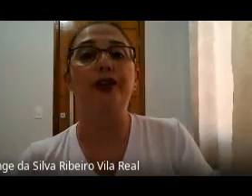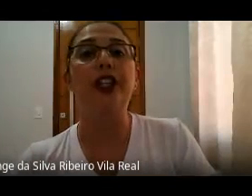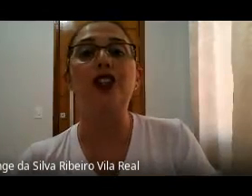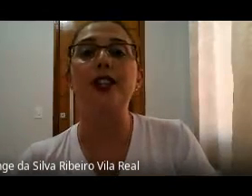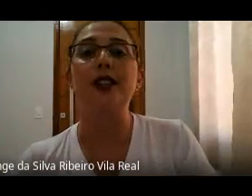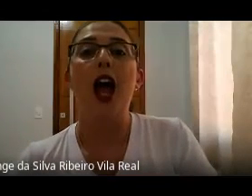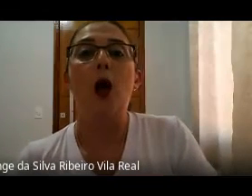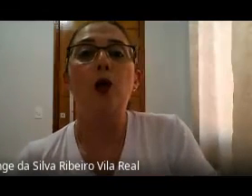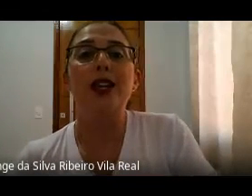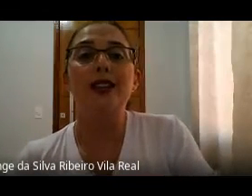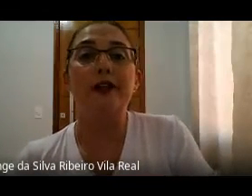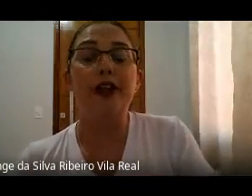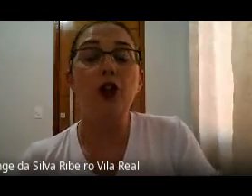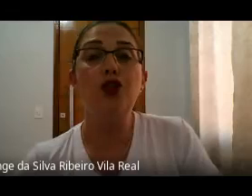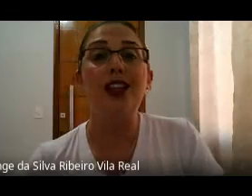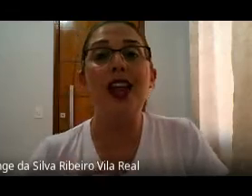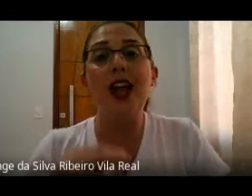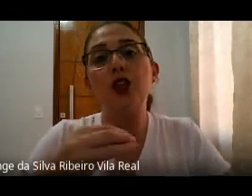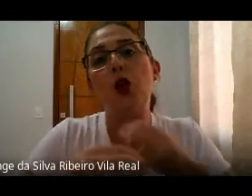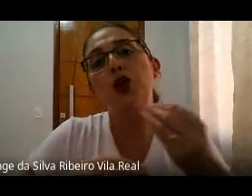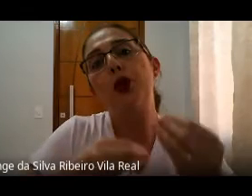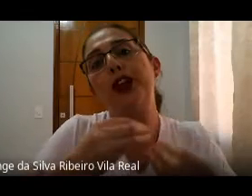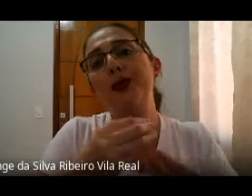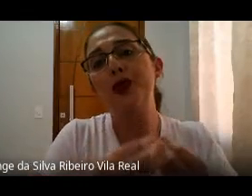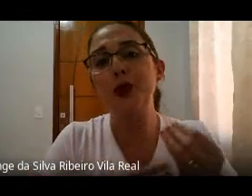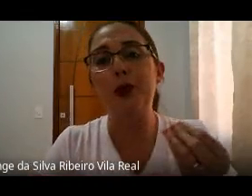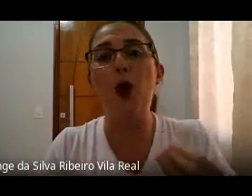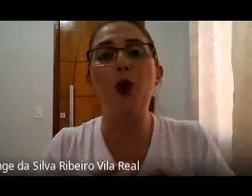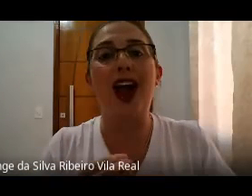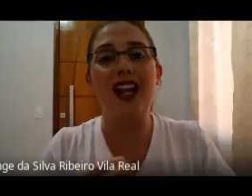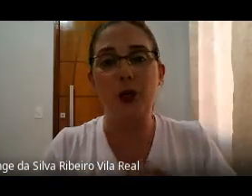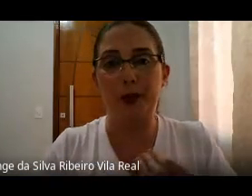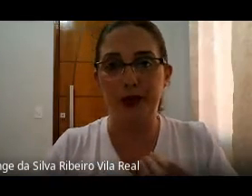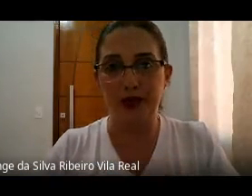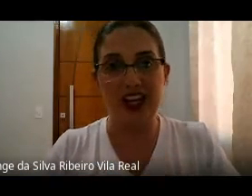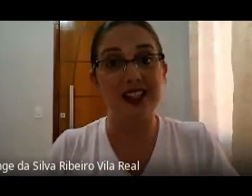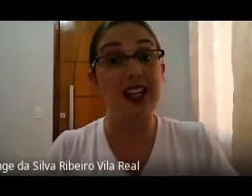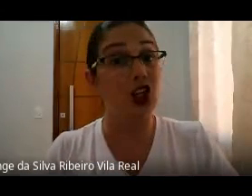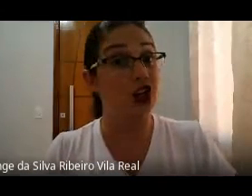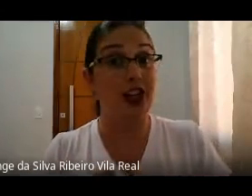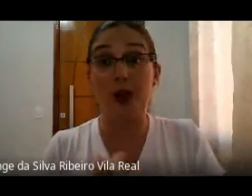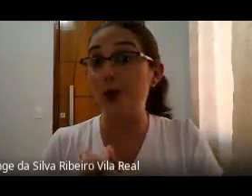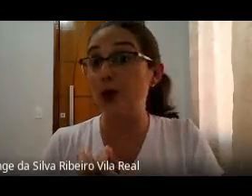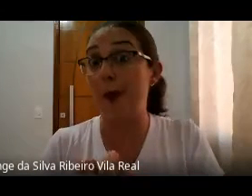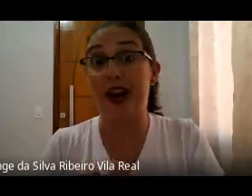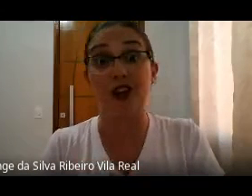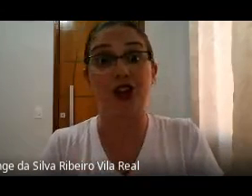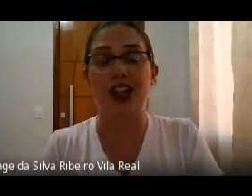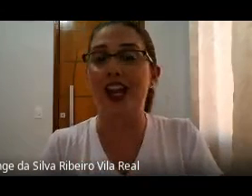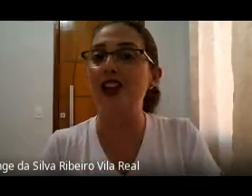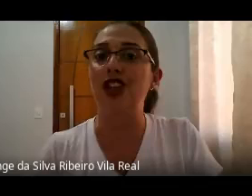nós, ouvintes, um desafio de desconstruirmos um pouco a língua portuguesa, que nós já temos